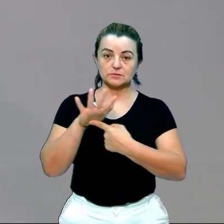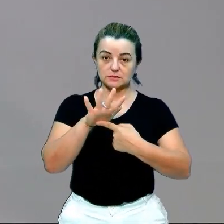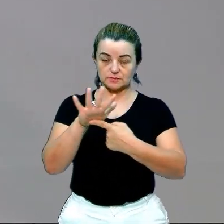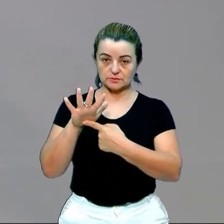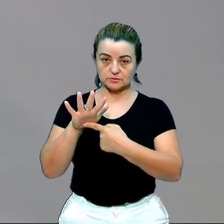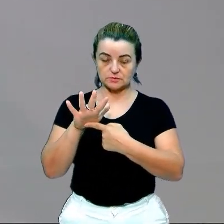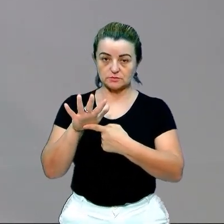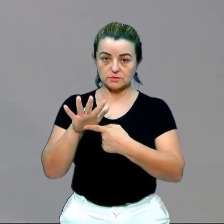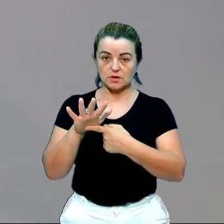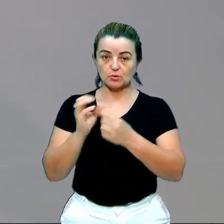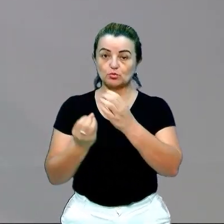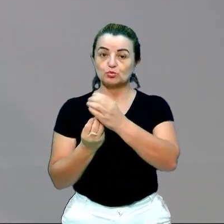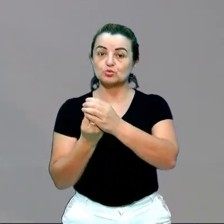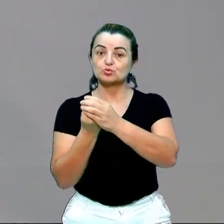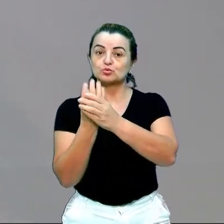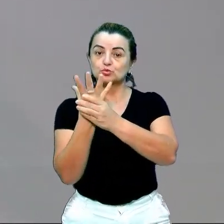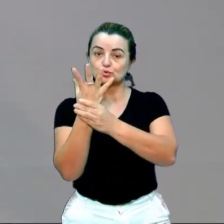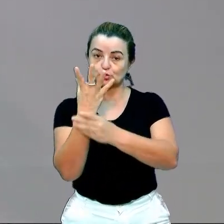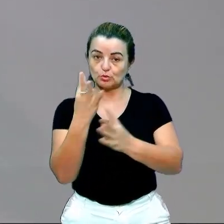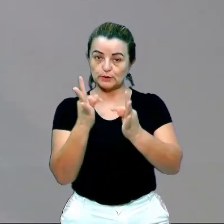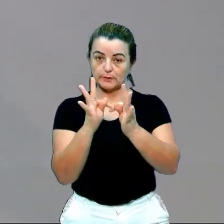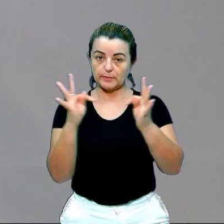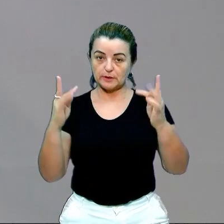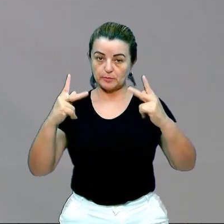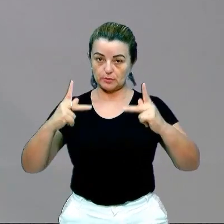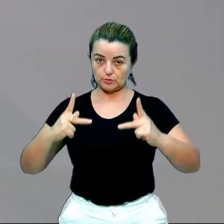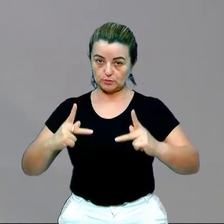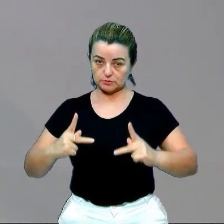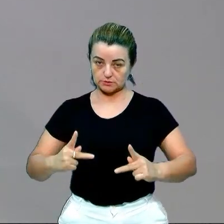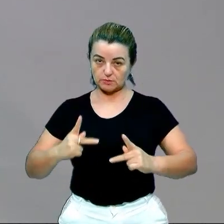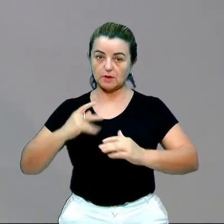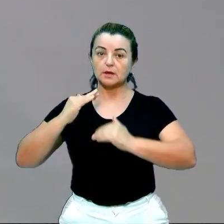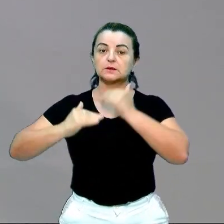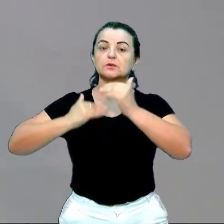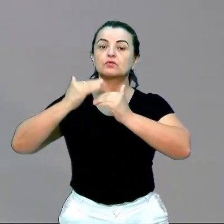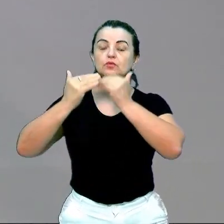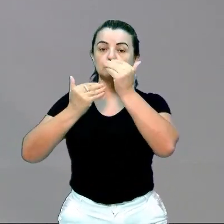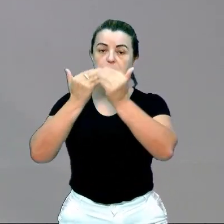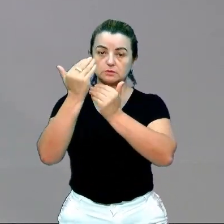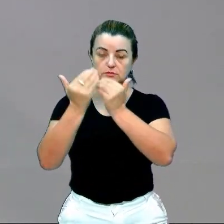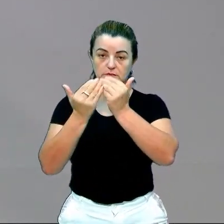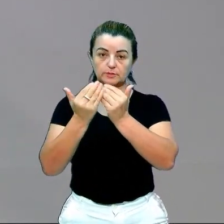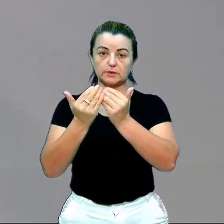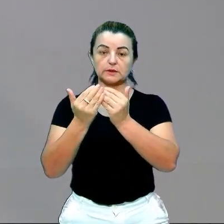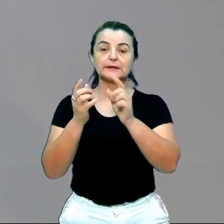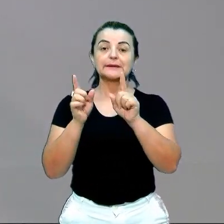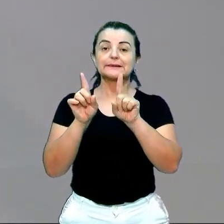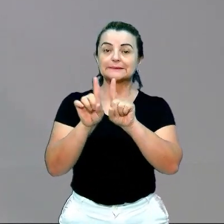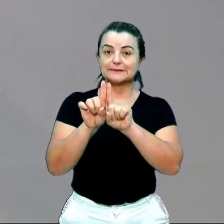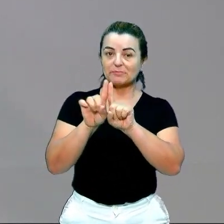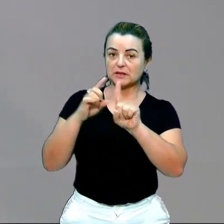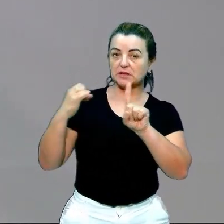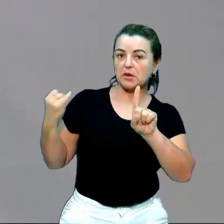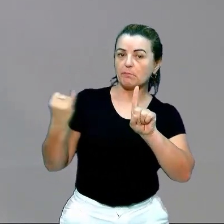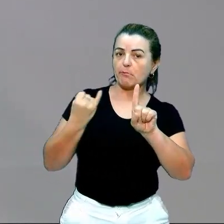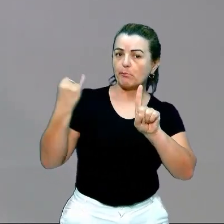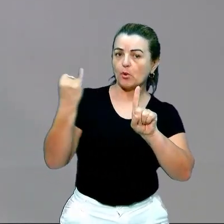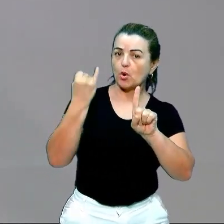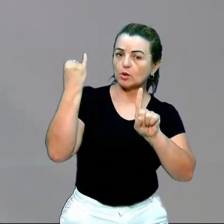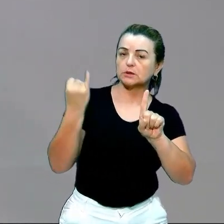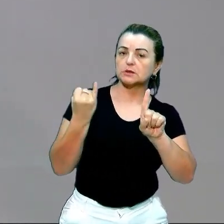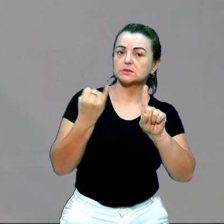que deram origem à tabela periódica, da sua evolução, bem como da sua importância